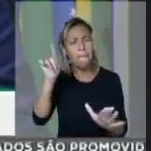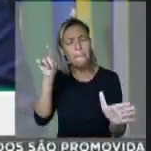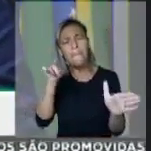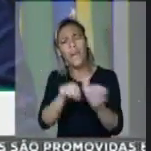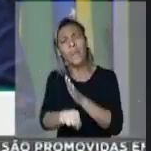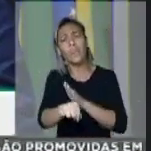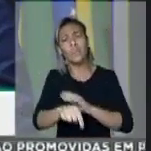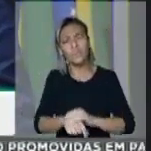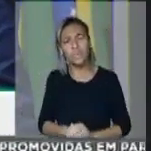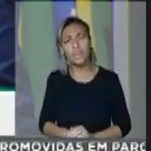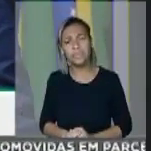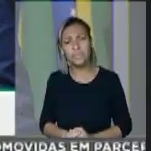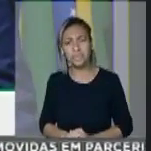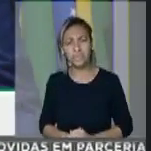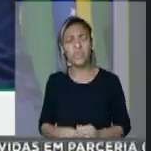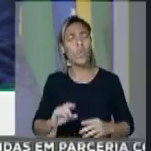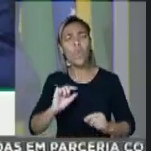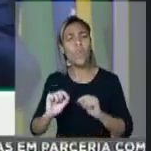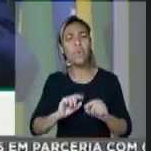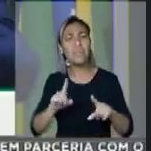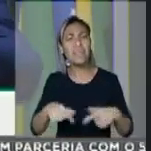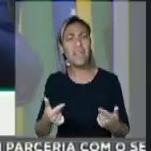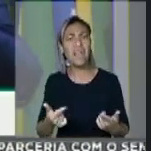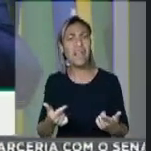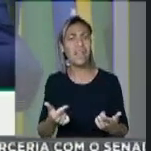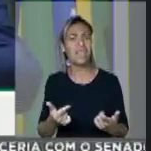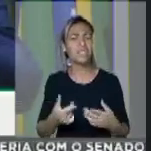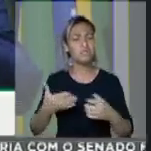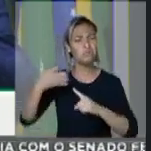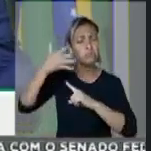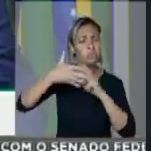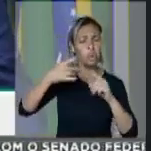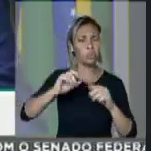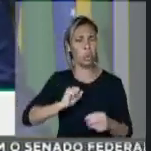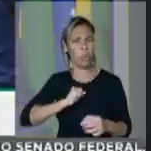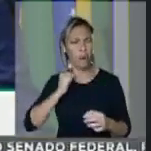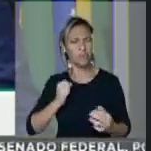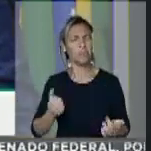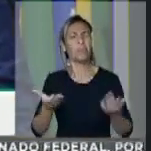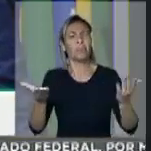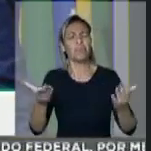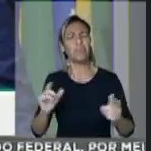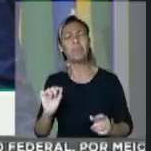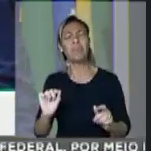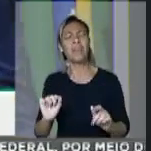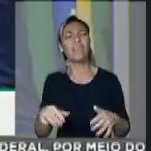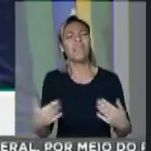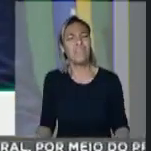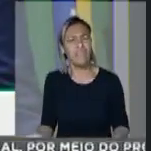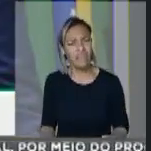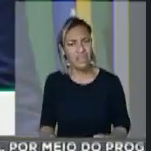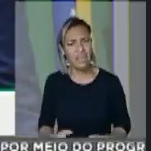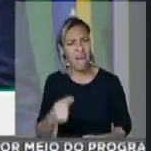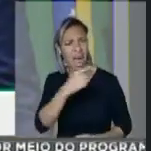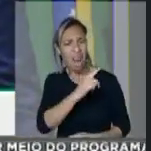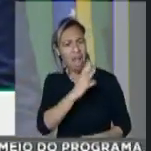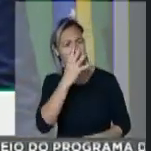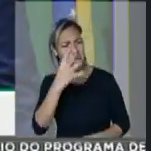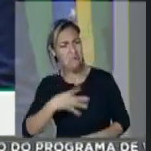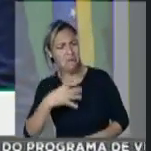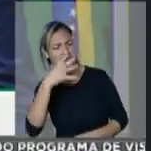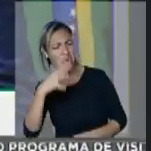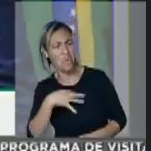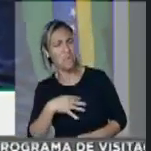perguntar: o que é esse tal discurso de ódio que a esquerda